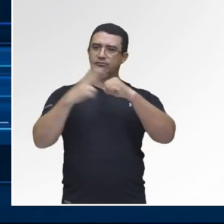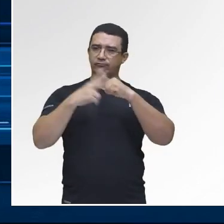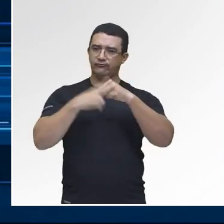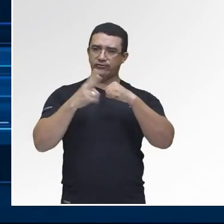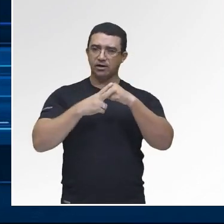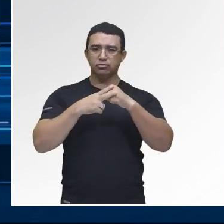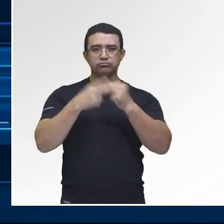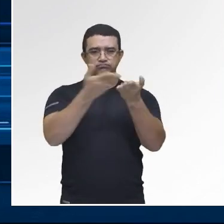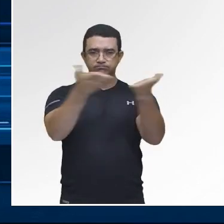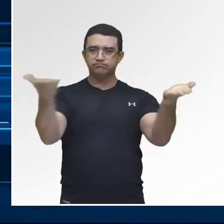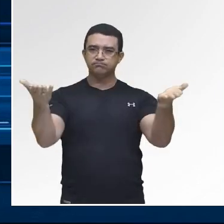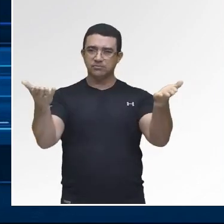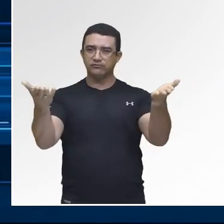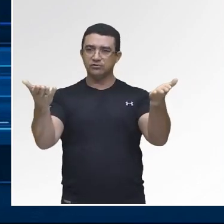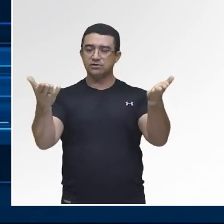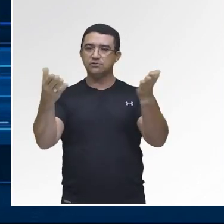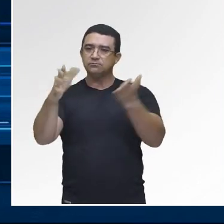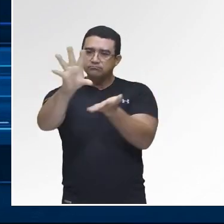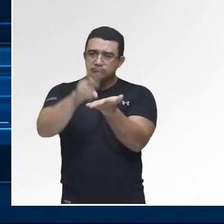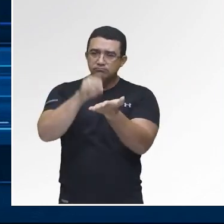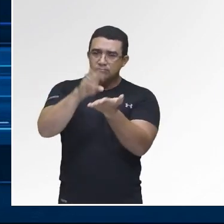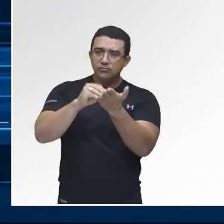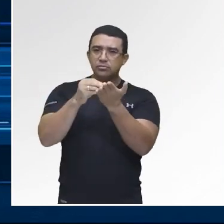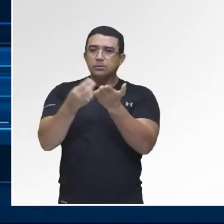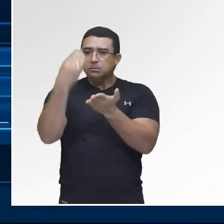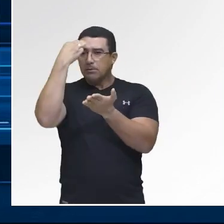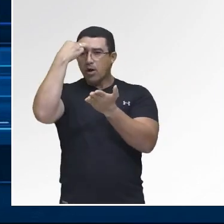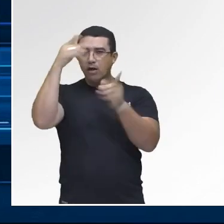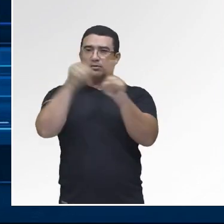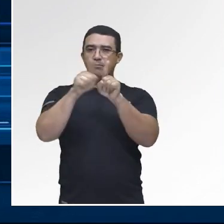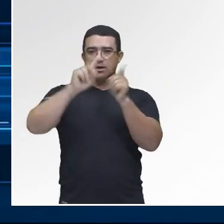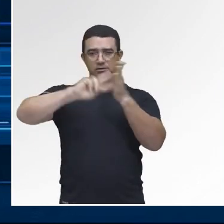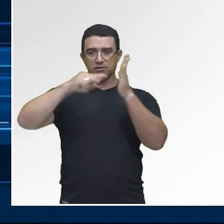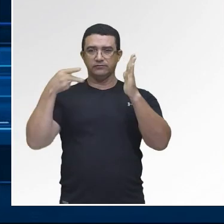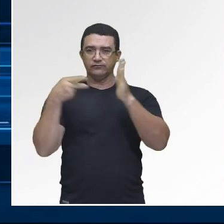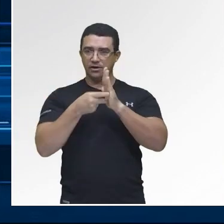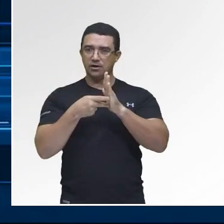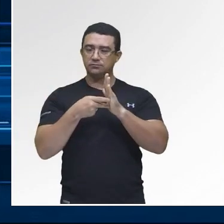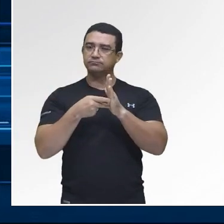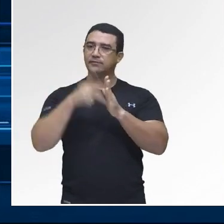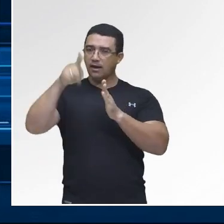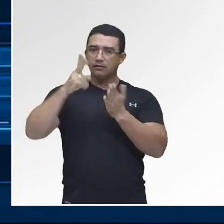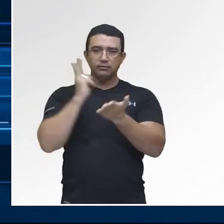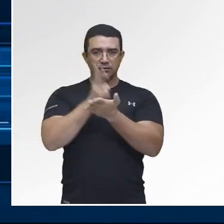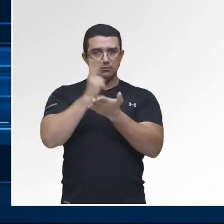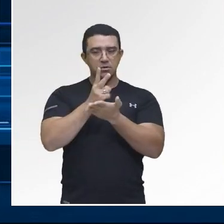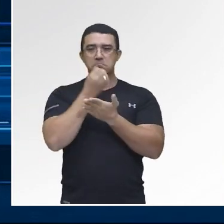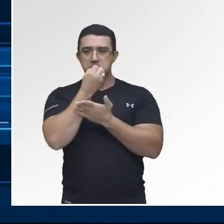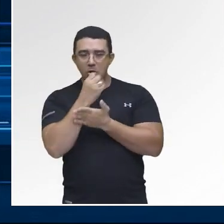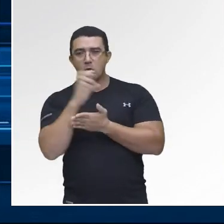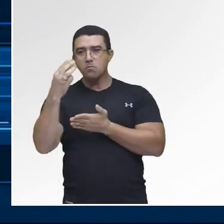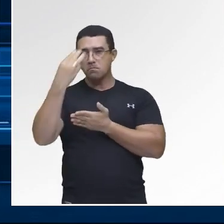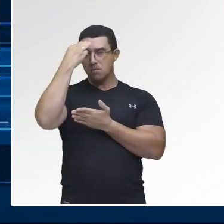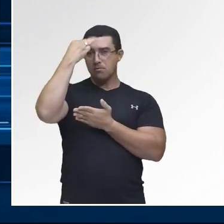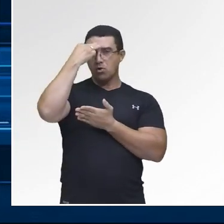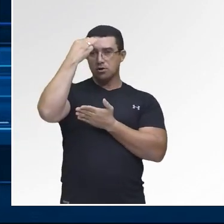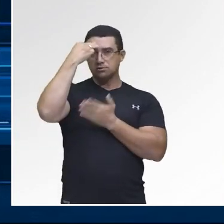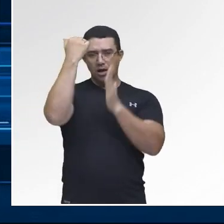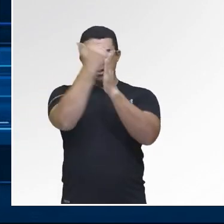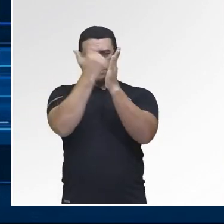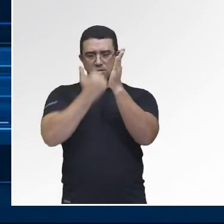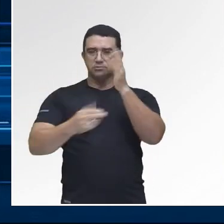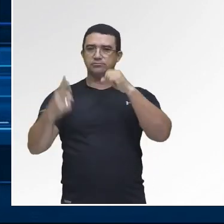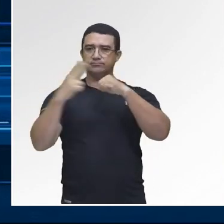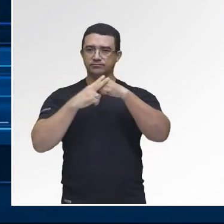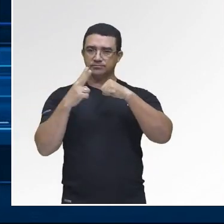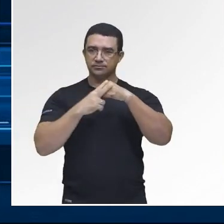para vocês anotarem também, memorizar o significado deles, tá? É sempre uma boa ideia memorizar lista de verbos,